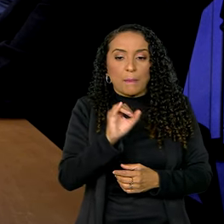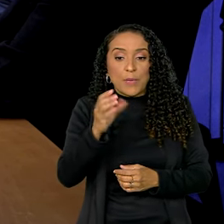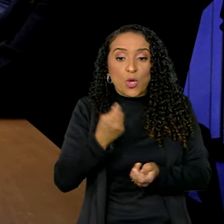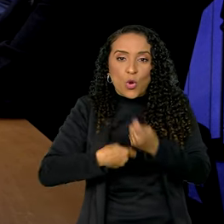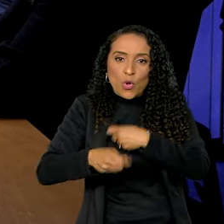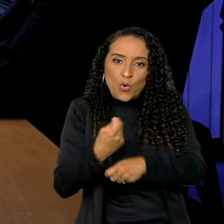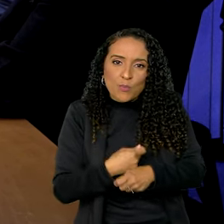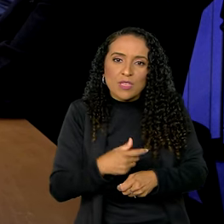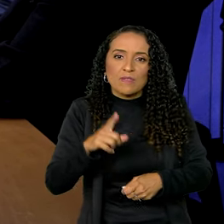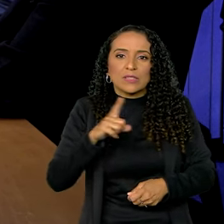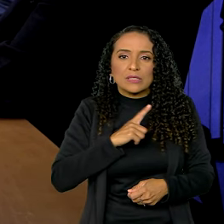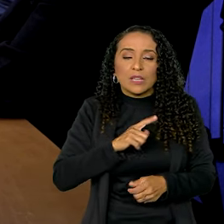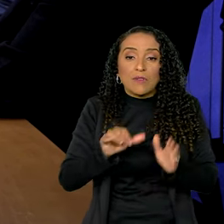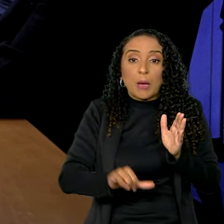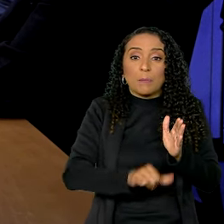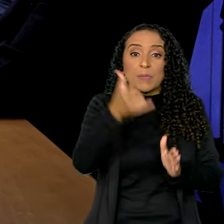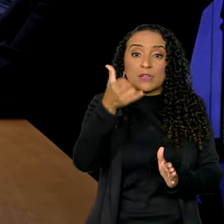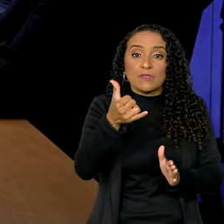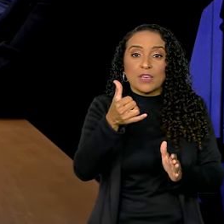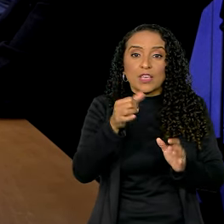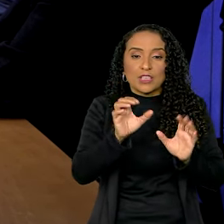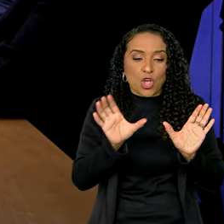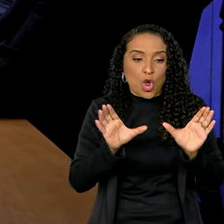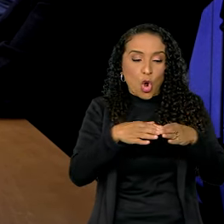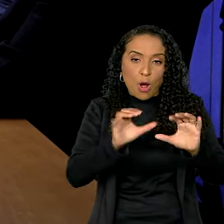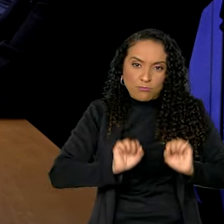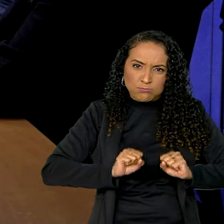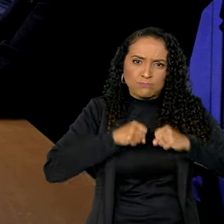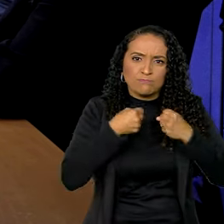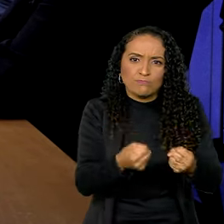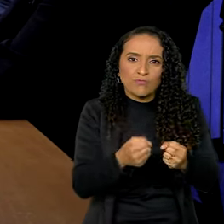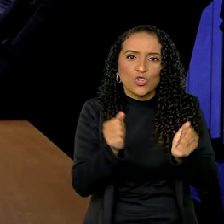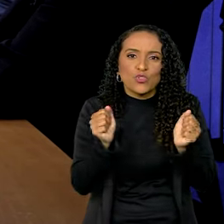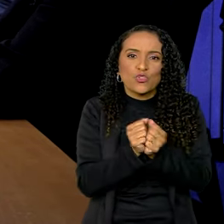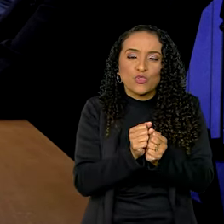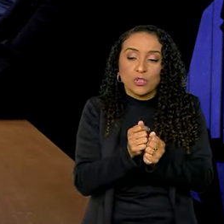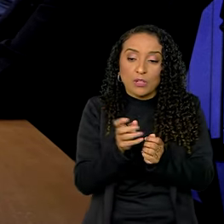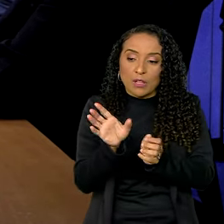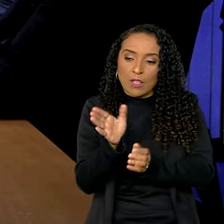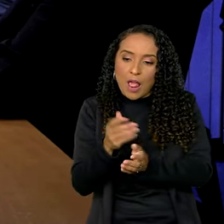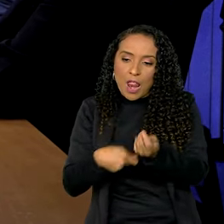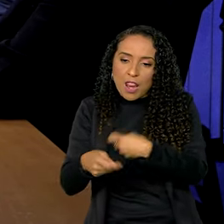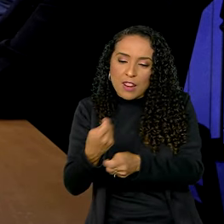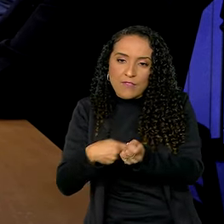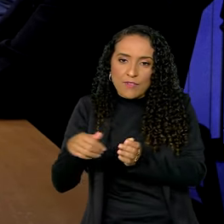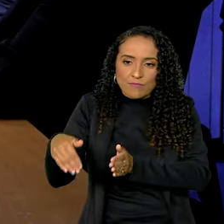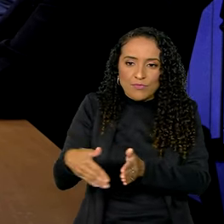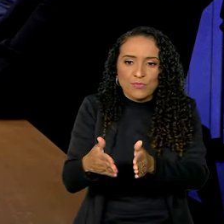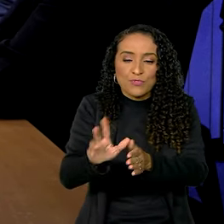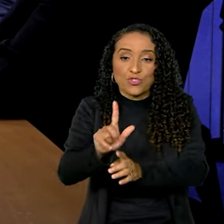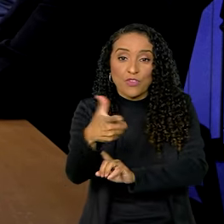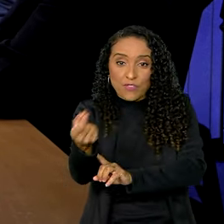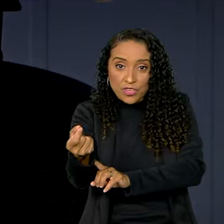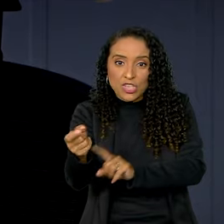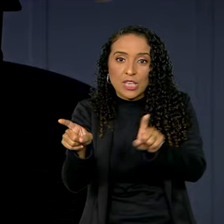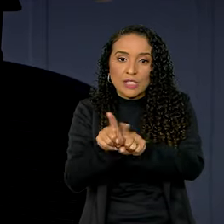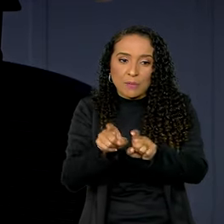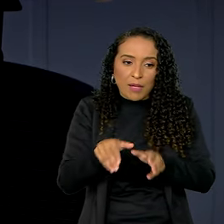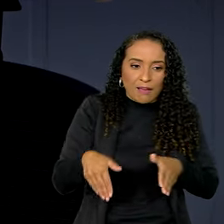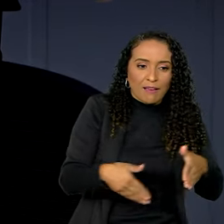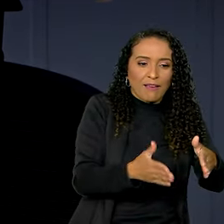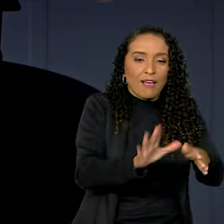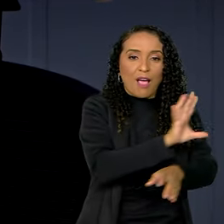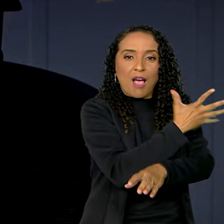bioeconomia nós tivemos pela primeira vez uma Força Tarefa juntando o lado financeiro a trilha financeira do G20 e